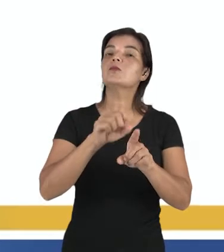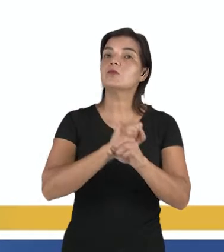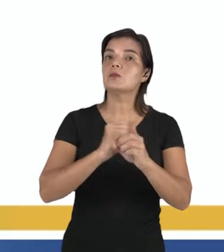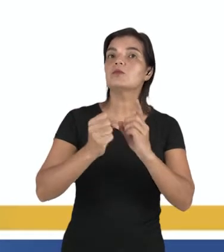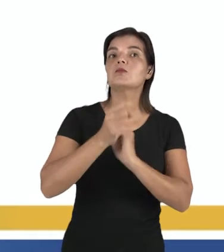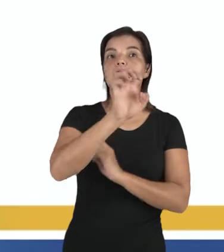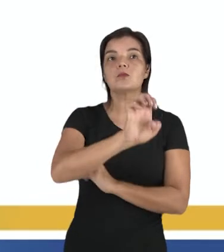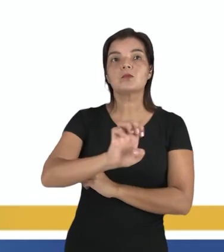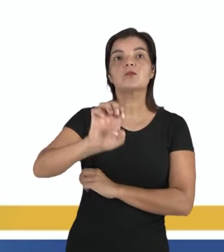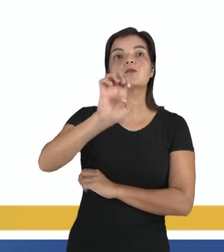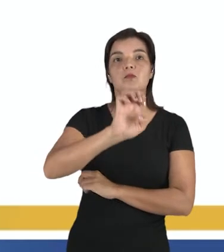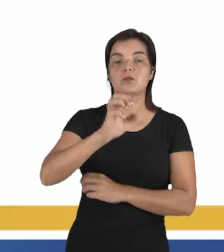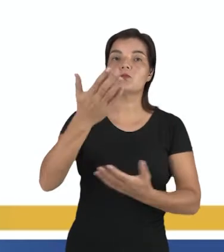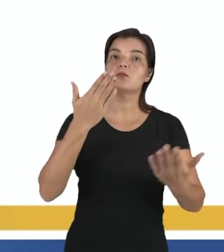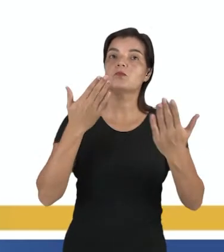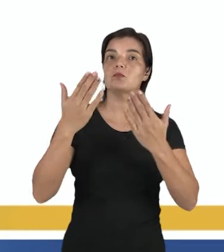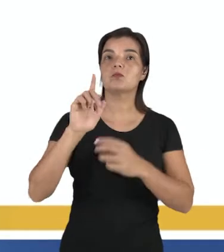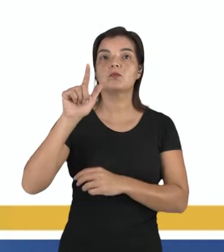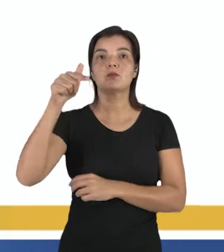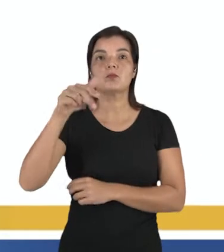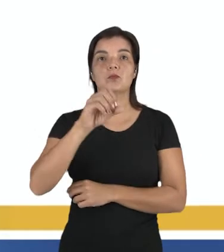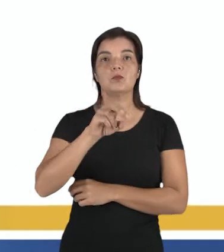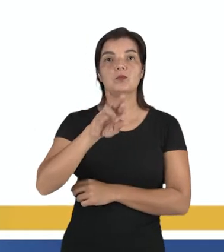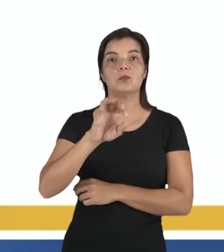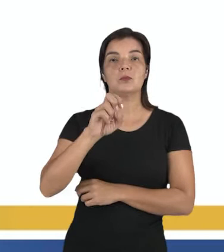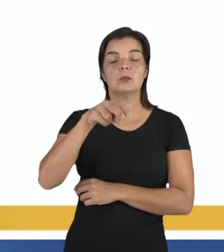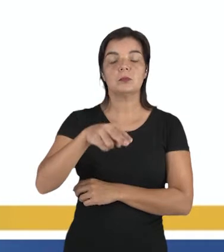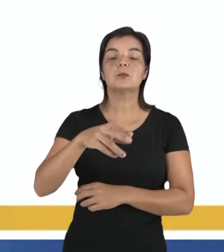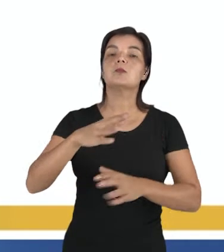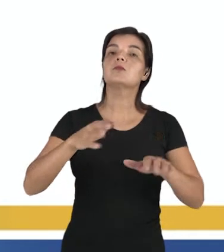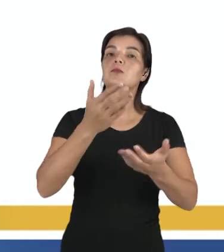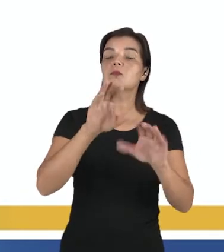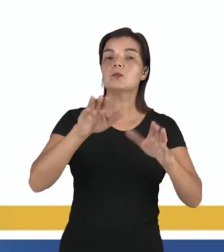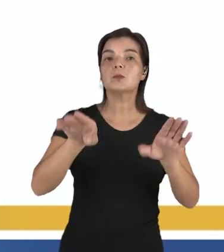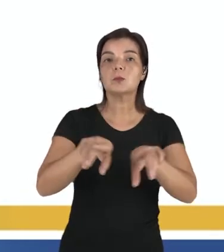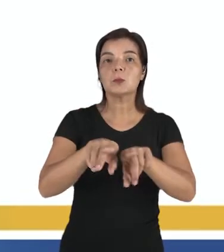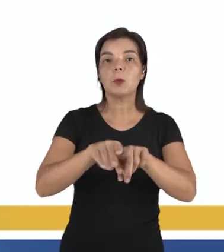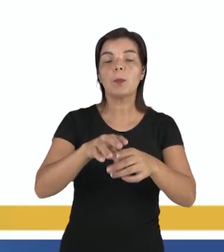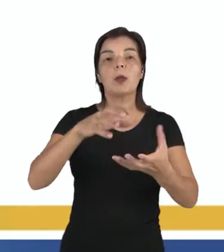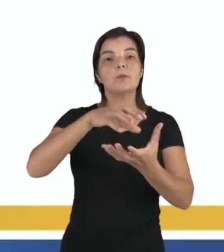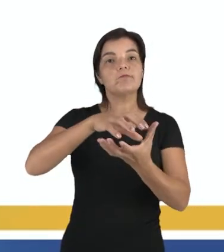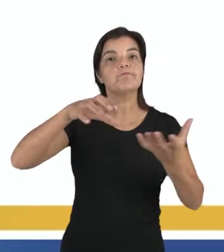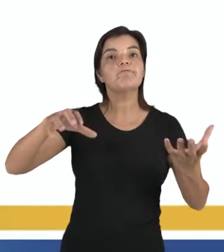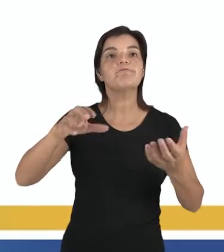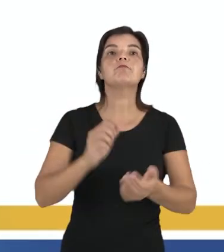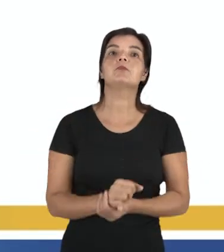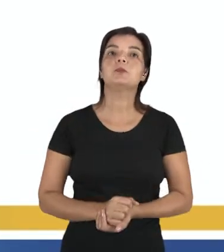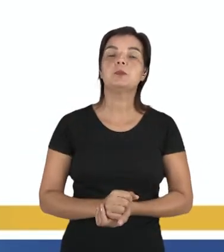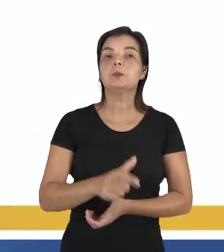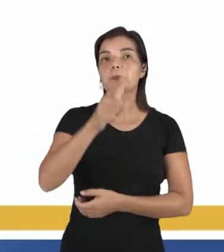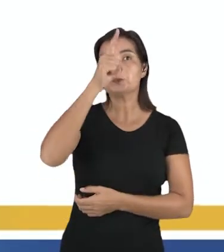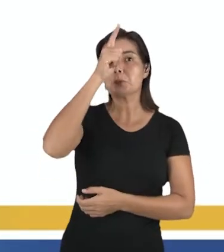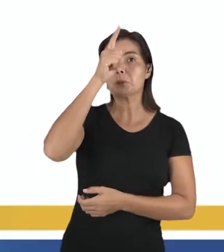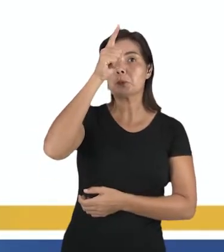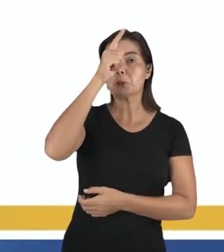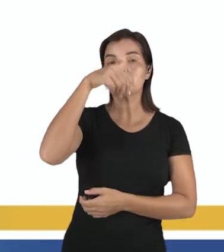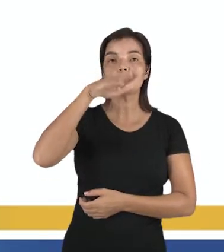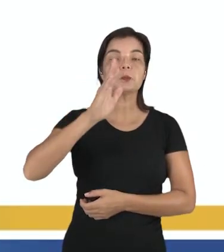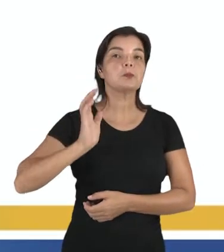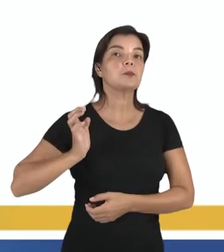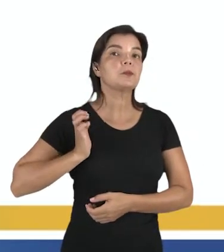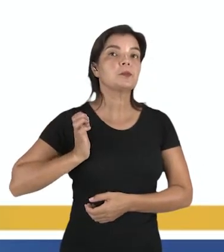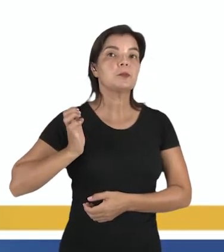Europa em comparação com a região oriental do continente. A Alemanha é a nação mais rica da